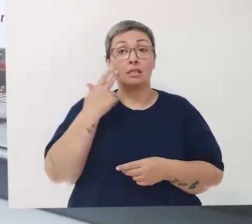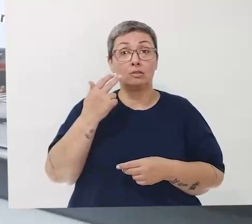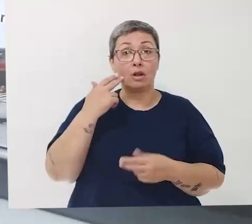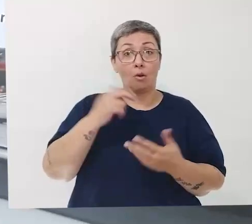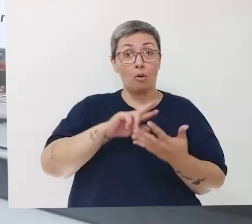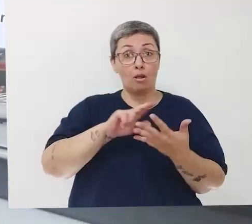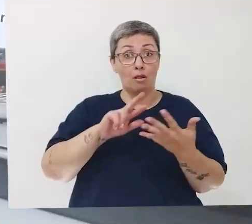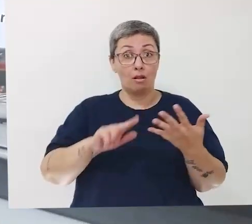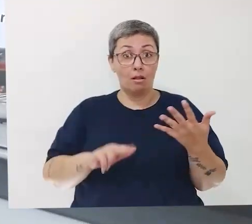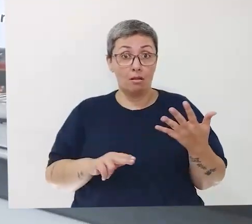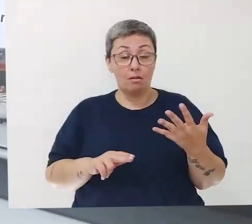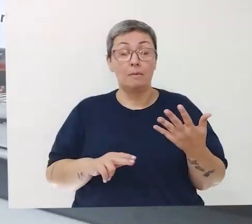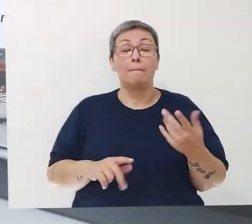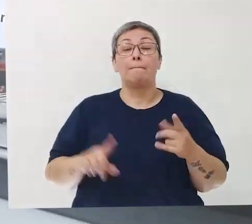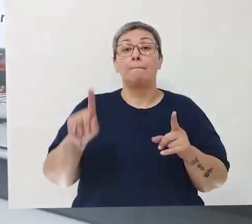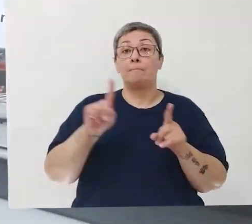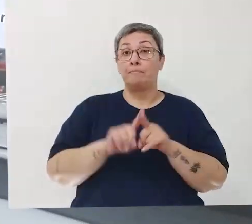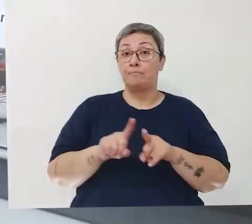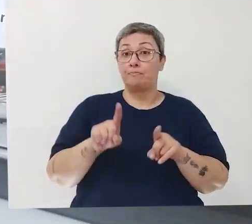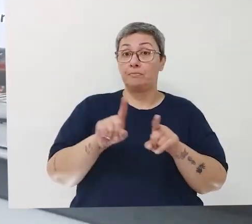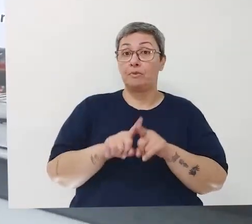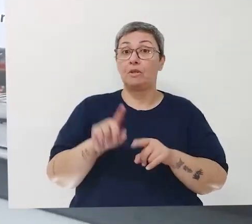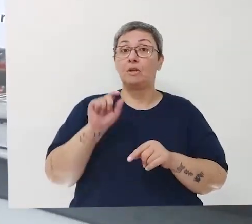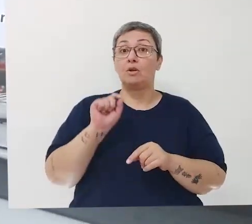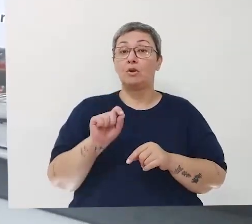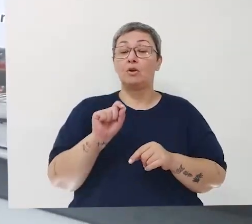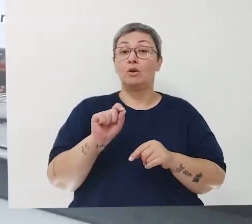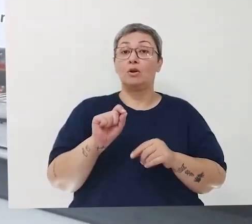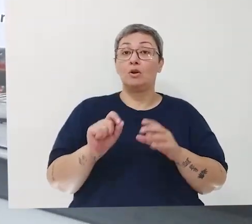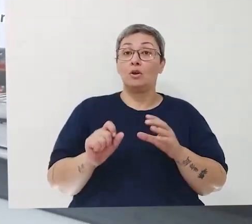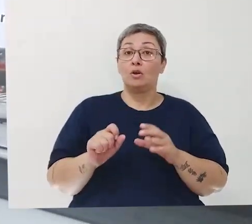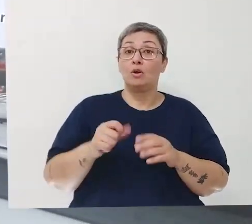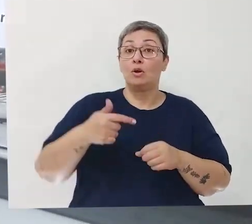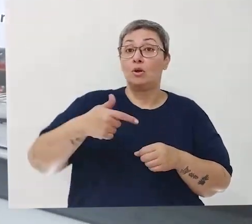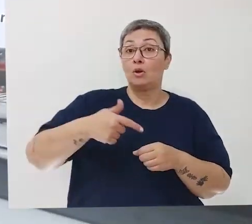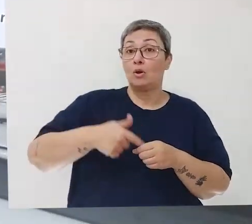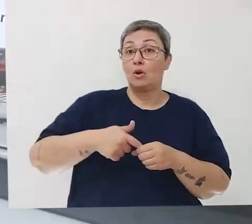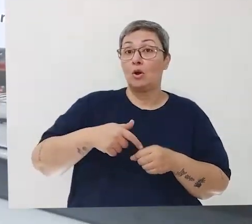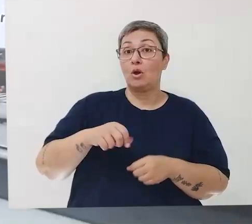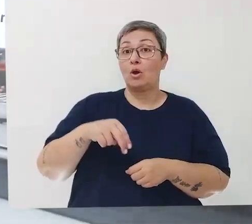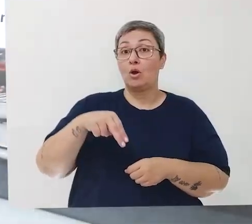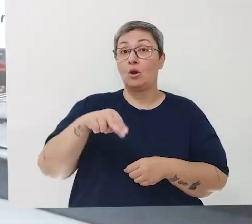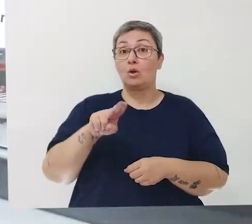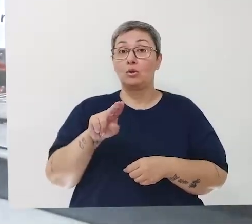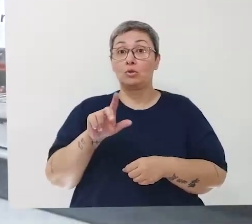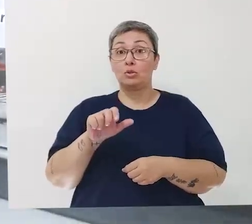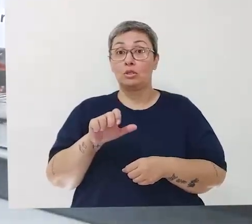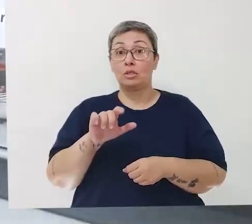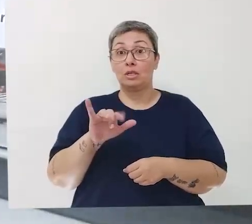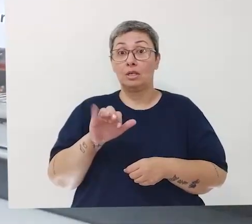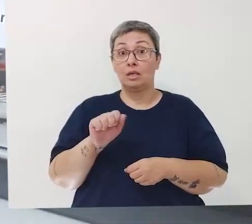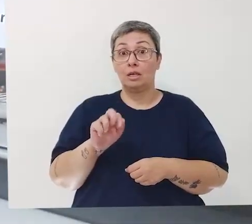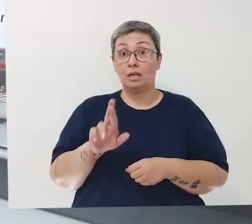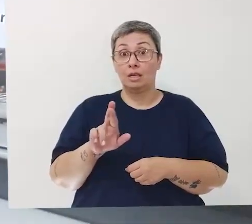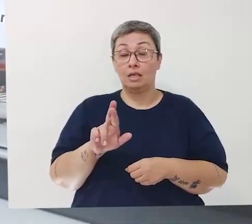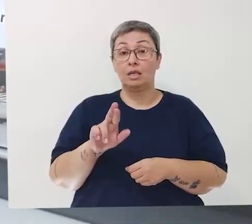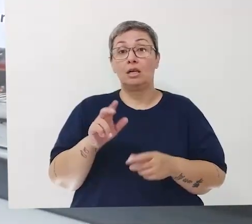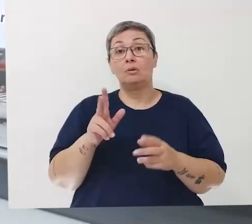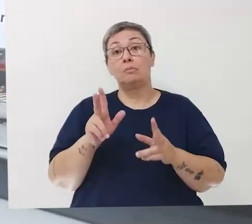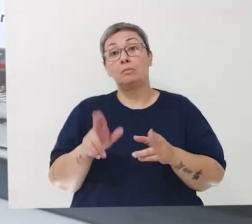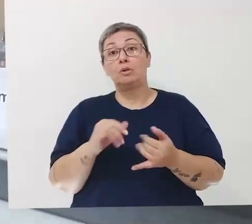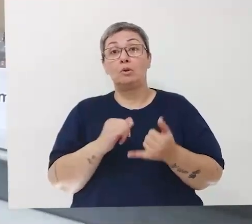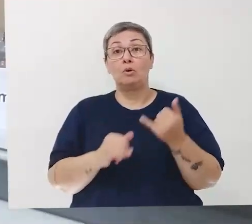outros aí, né? E também os combustíveis nucleares, como o urânio, por